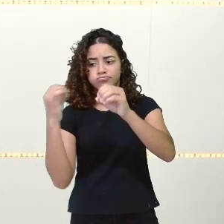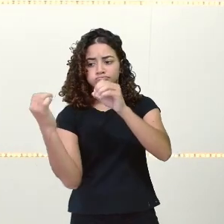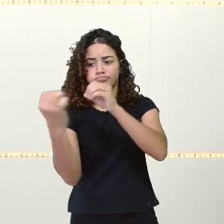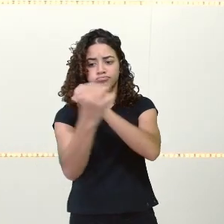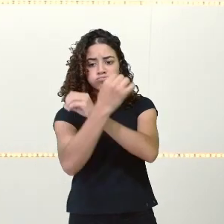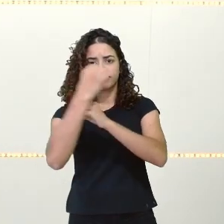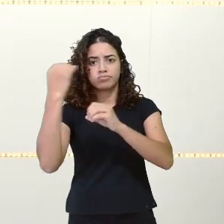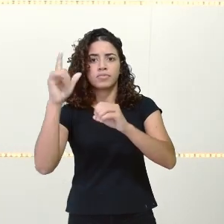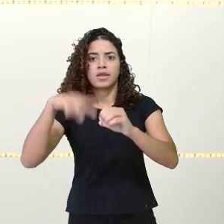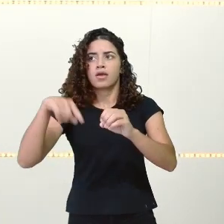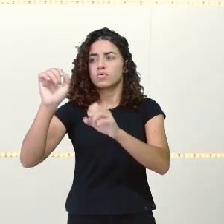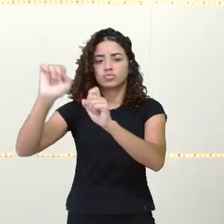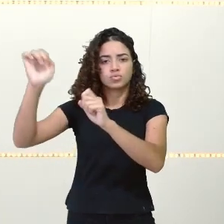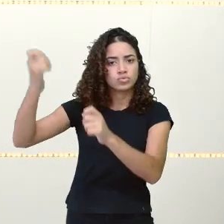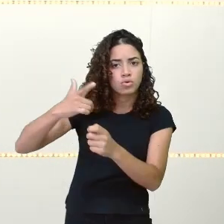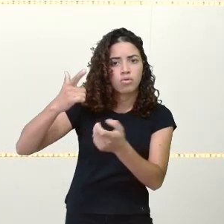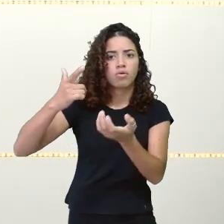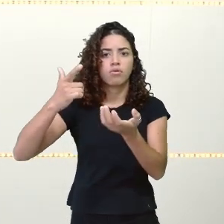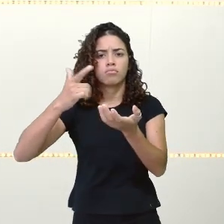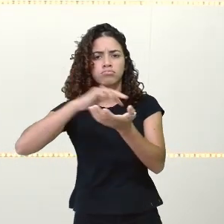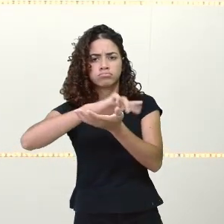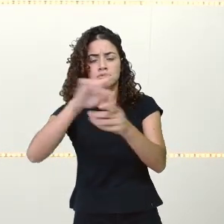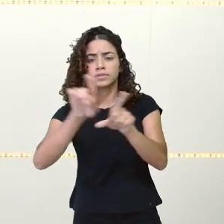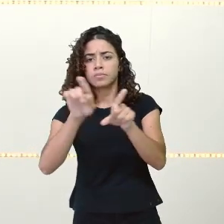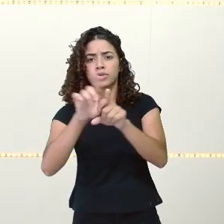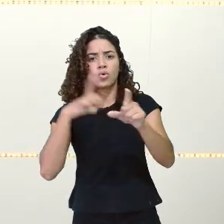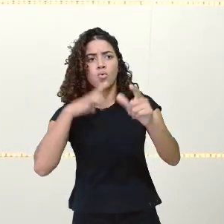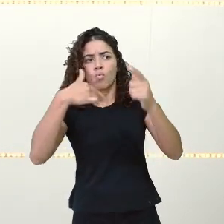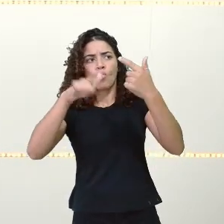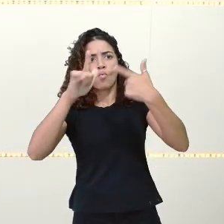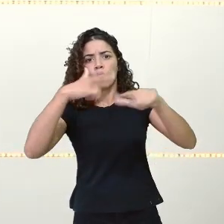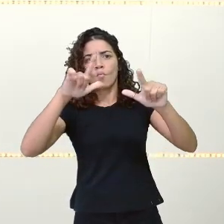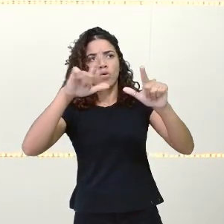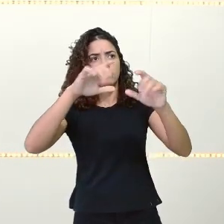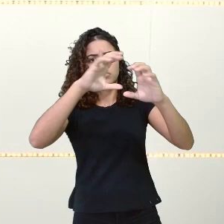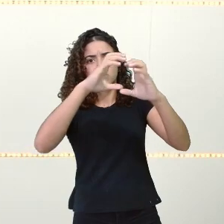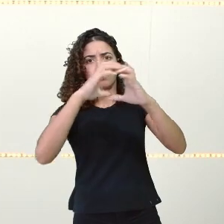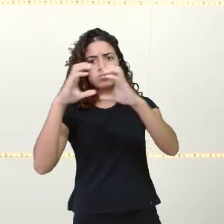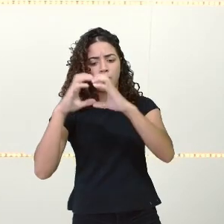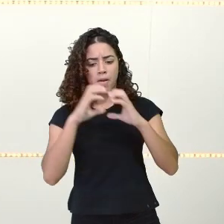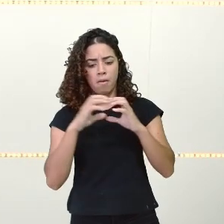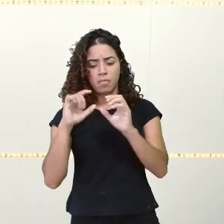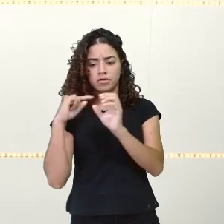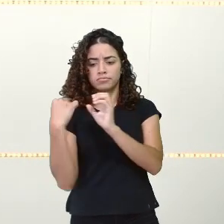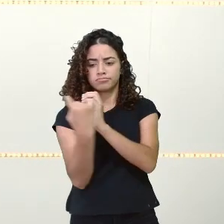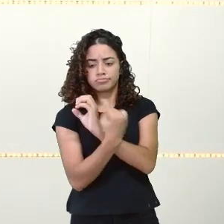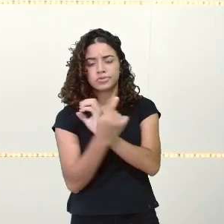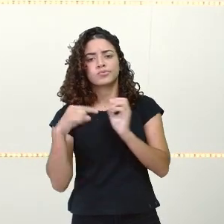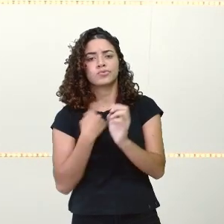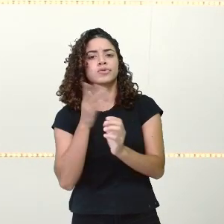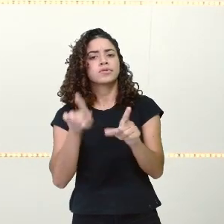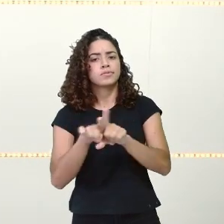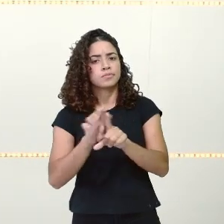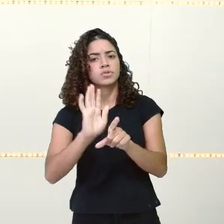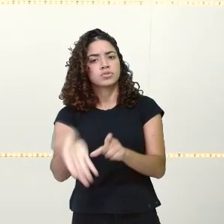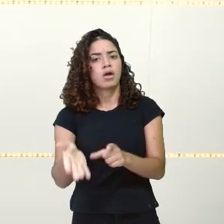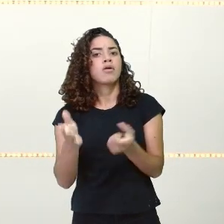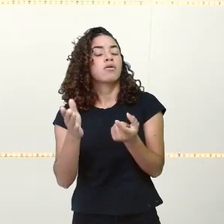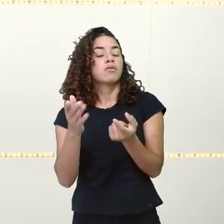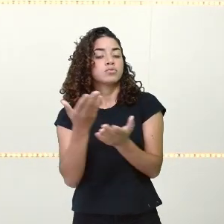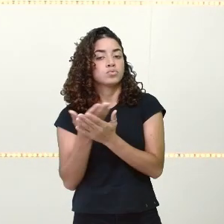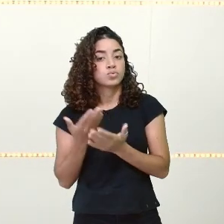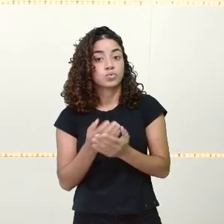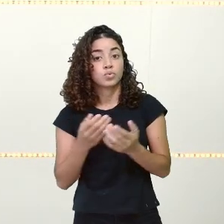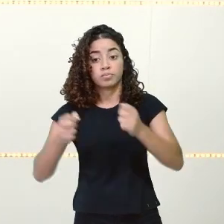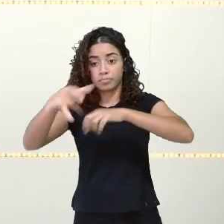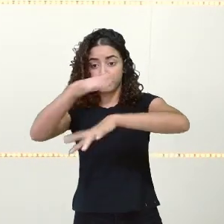que é o sistema solar, e tem todos aqueles outros planetas que a gente também estudou. Mas hoje a gente vai focar no nosso planeta